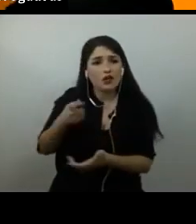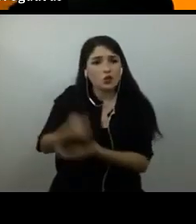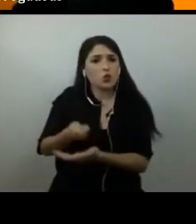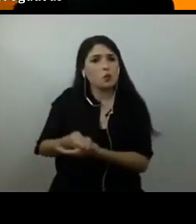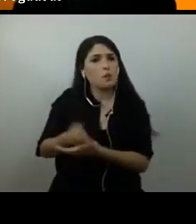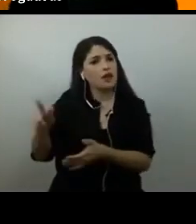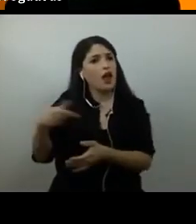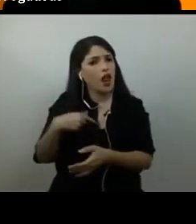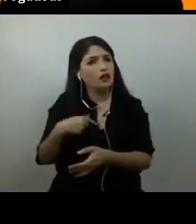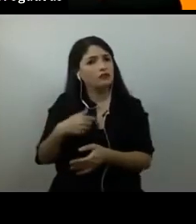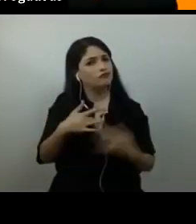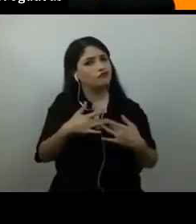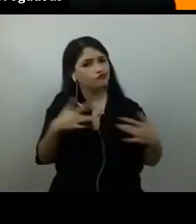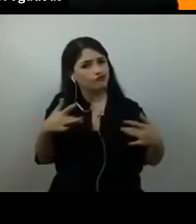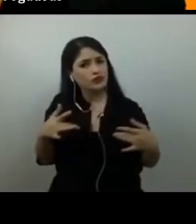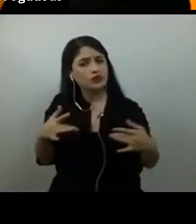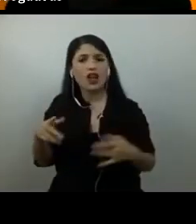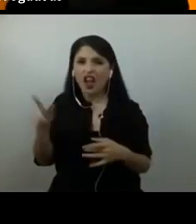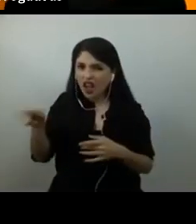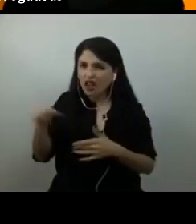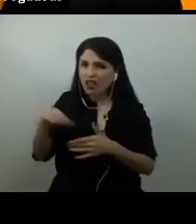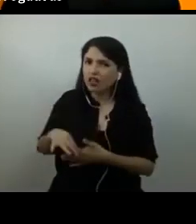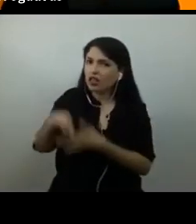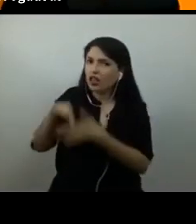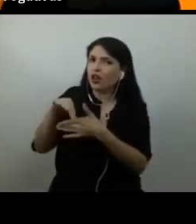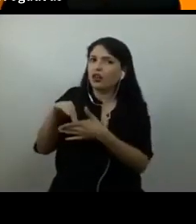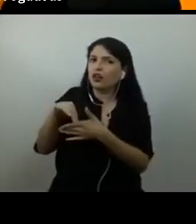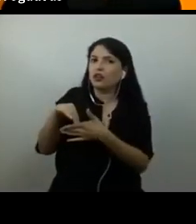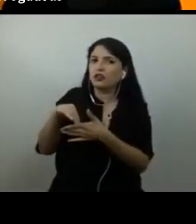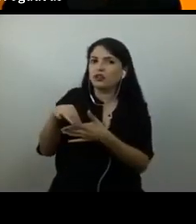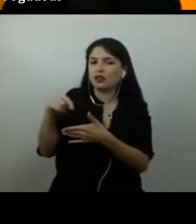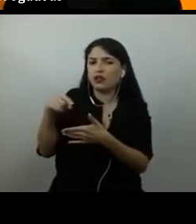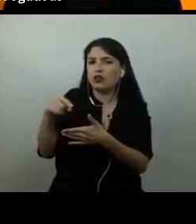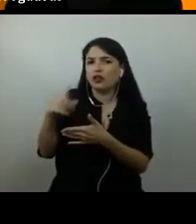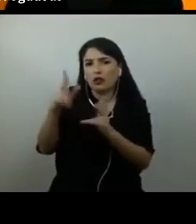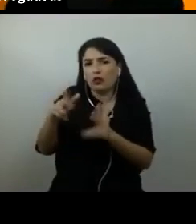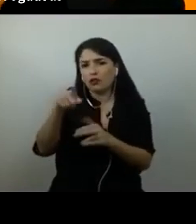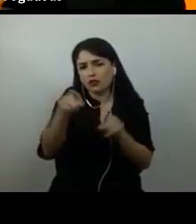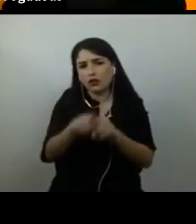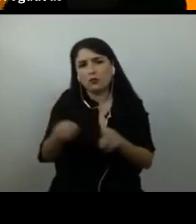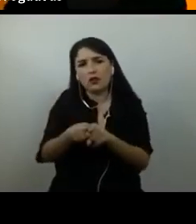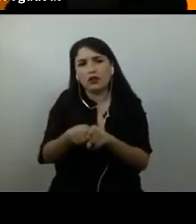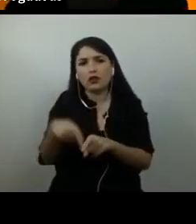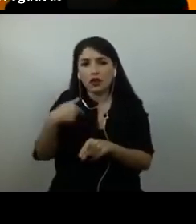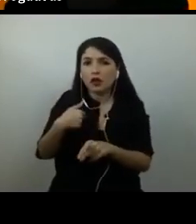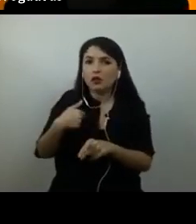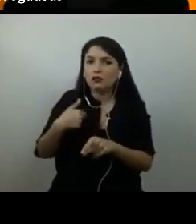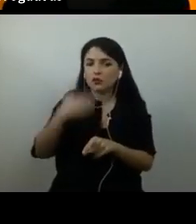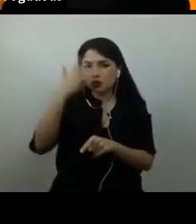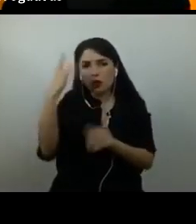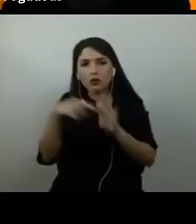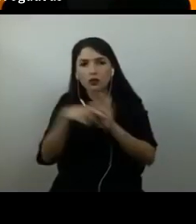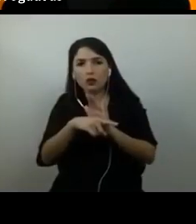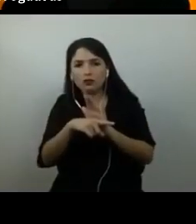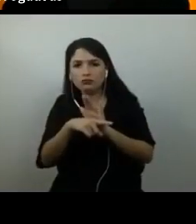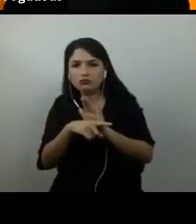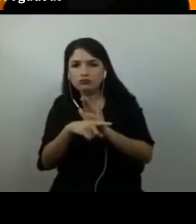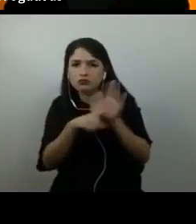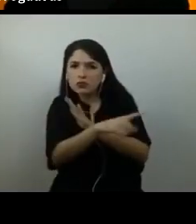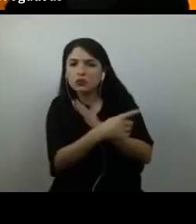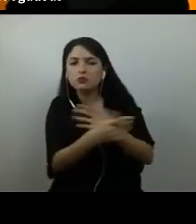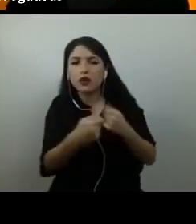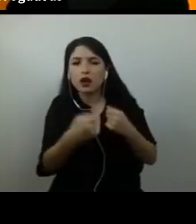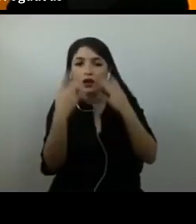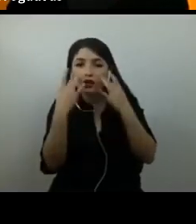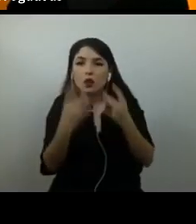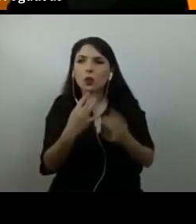Essa é a verdade. Porque uma liderança como ele, como você mesmo, que tem um papel fundamental, quando consultada, deve merecer pelo menos a atenção de conhecer